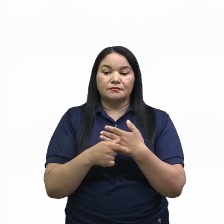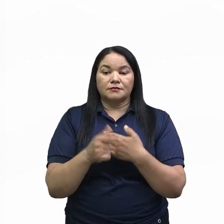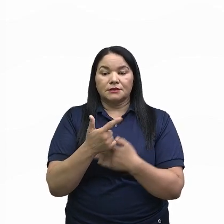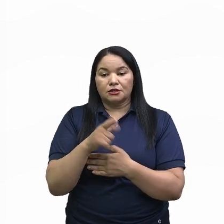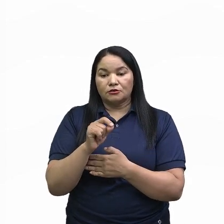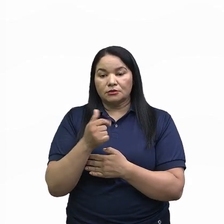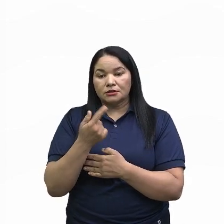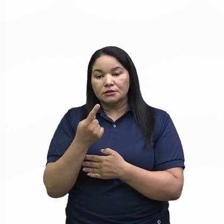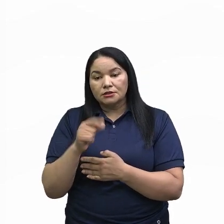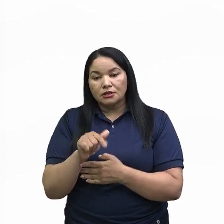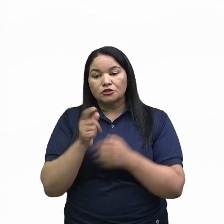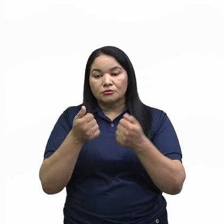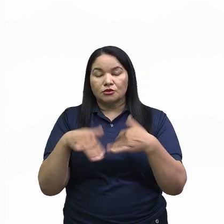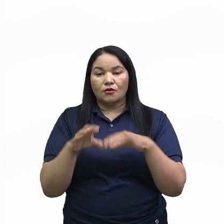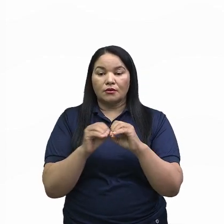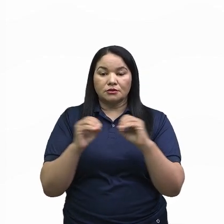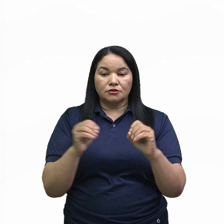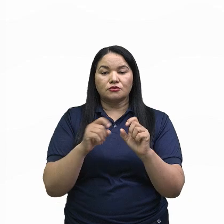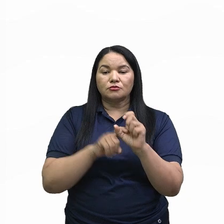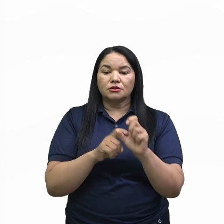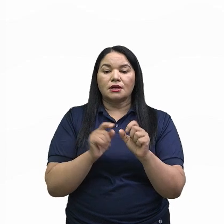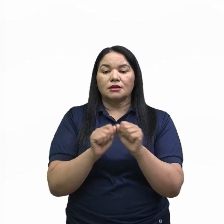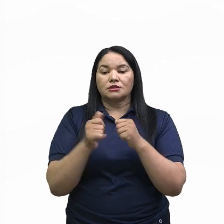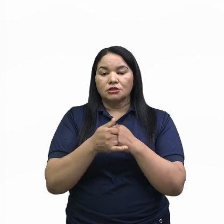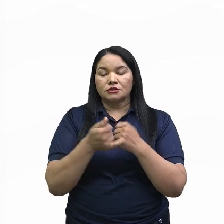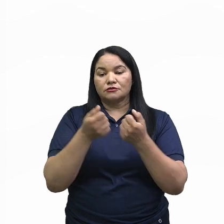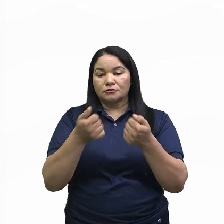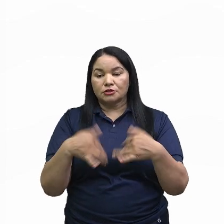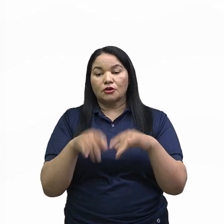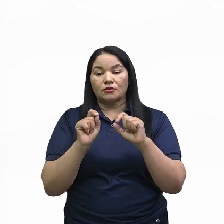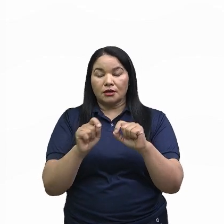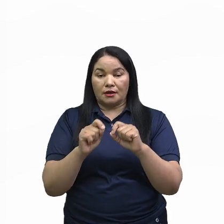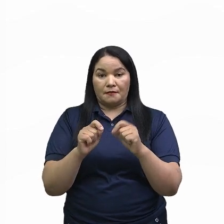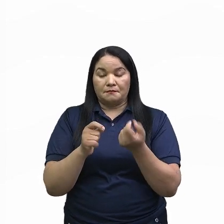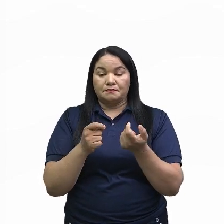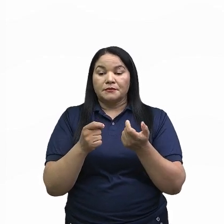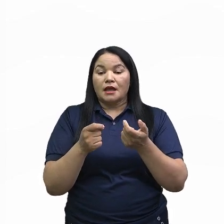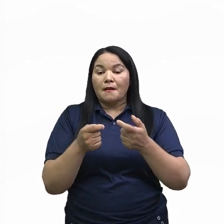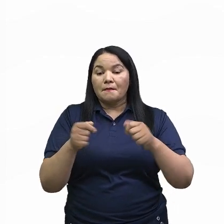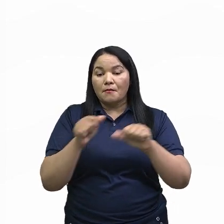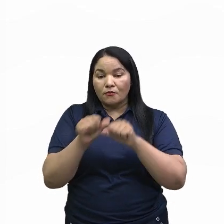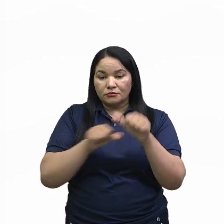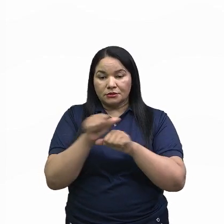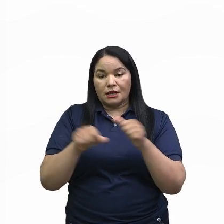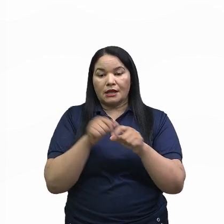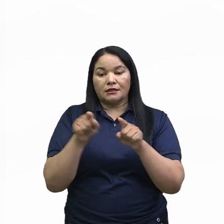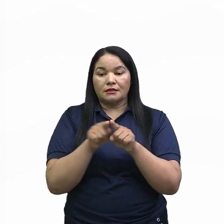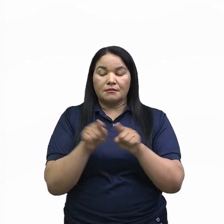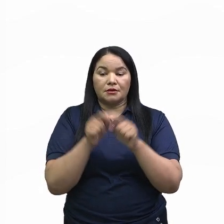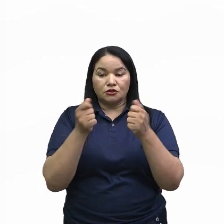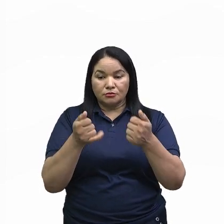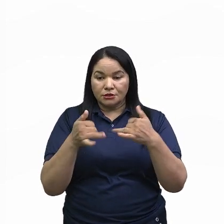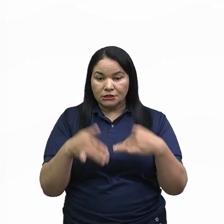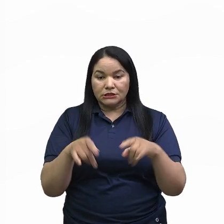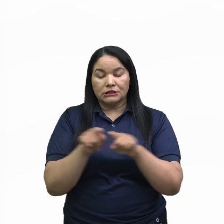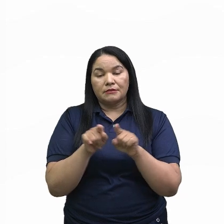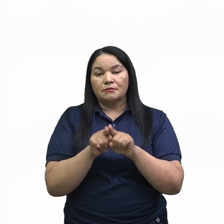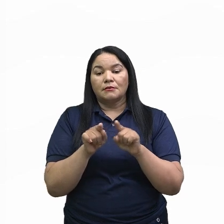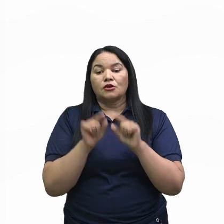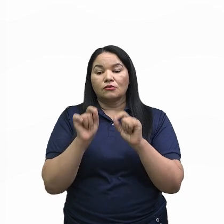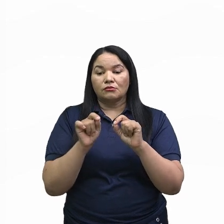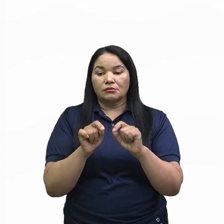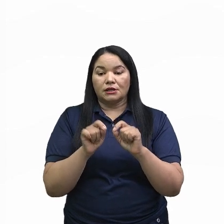subordinadas adjetivas explicativas têm o papel de modificar um termo, generalizando-o ou